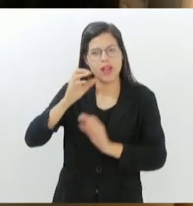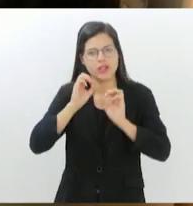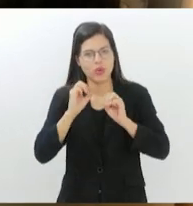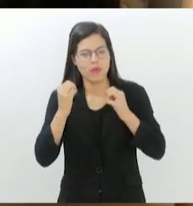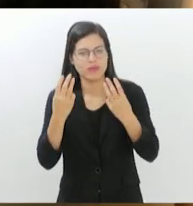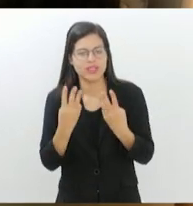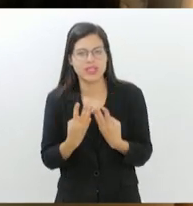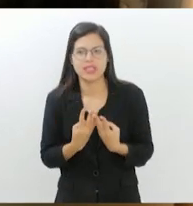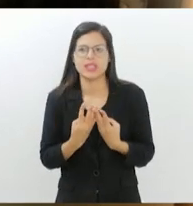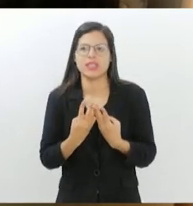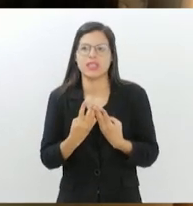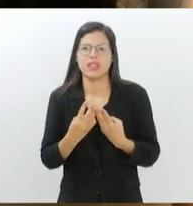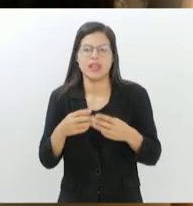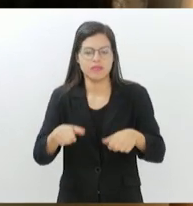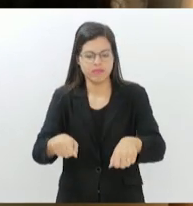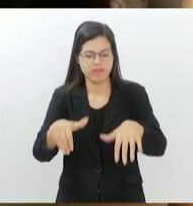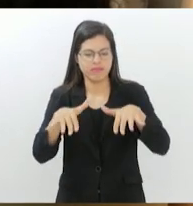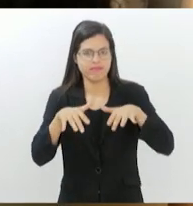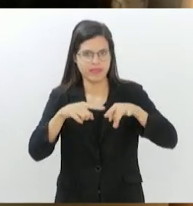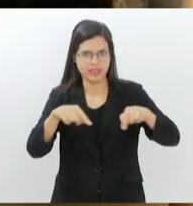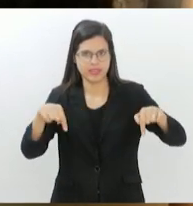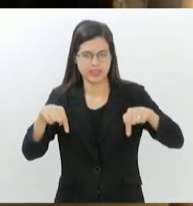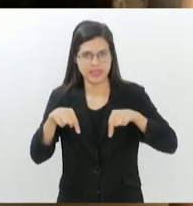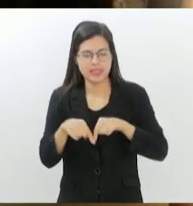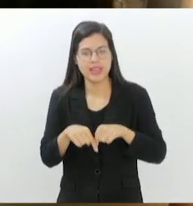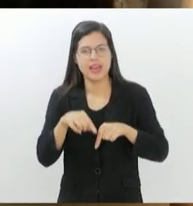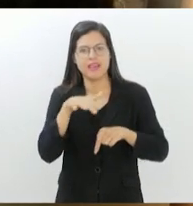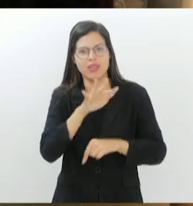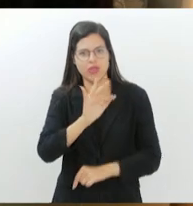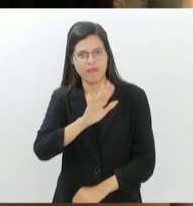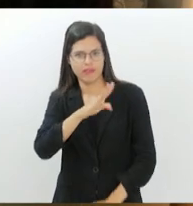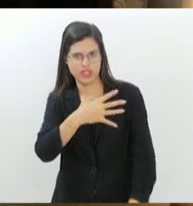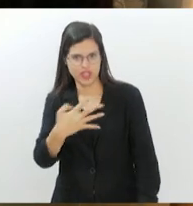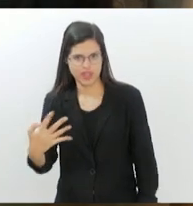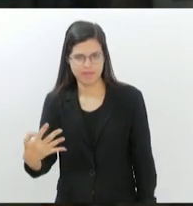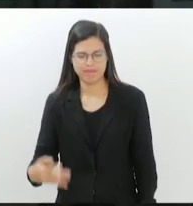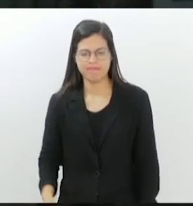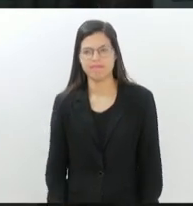palestras nos auditórios e salas da Casa Firjan.